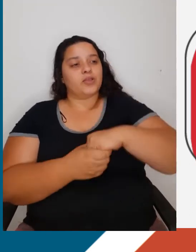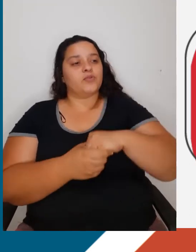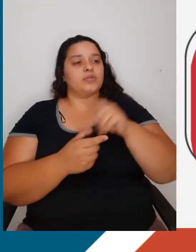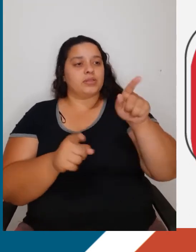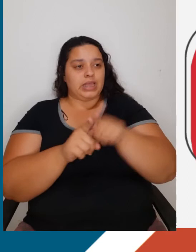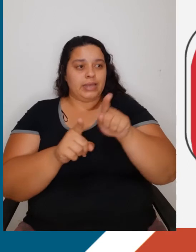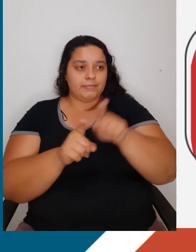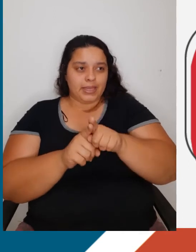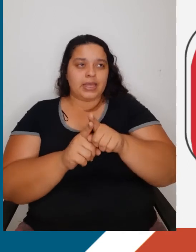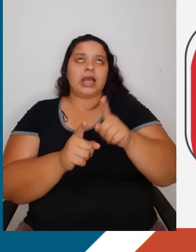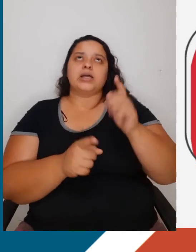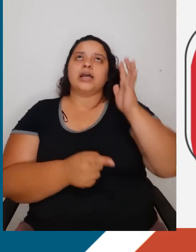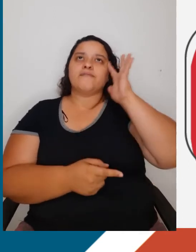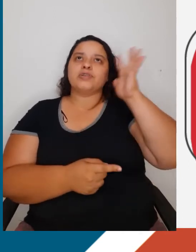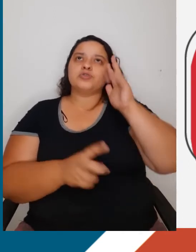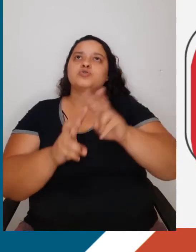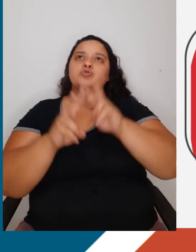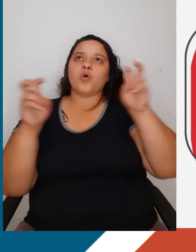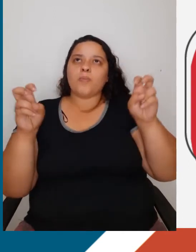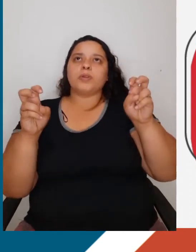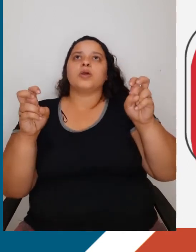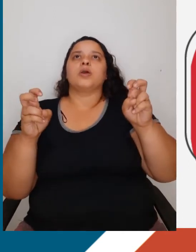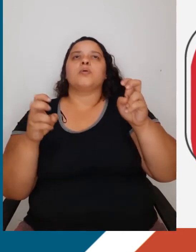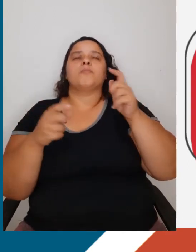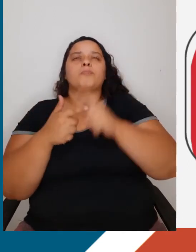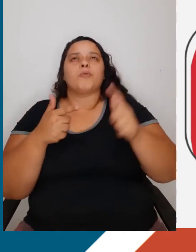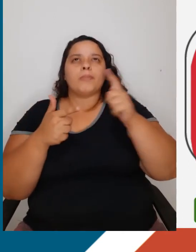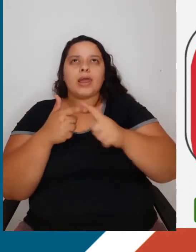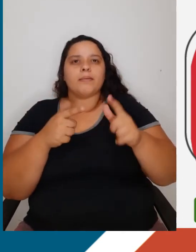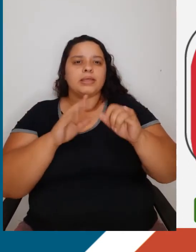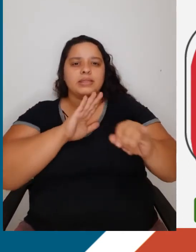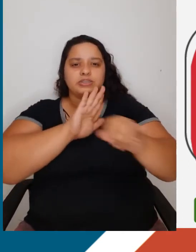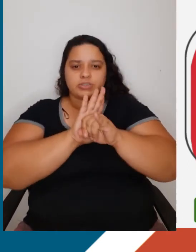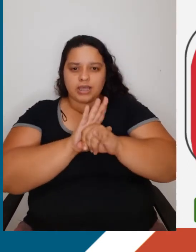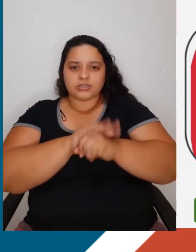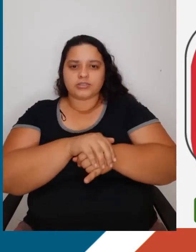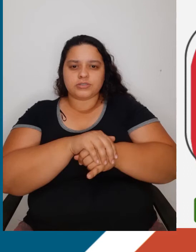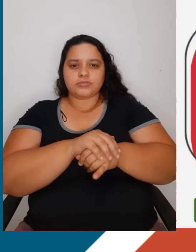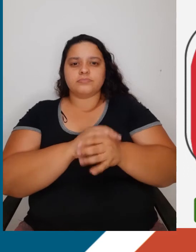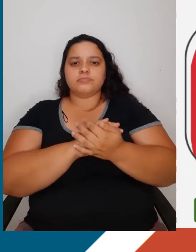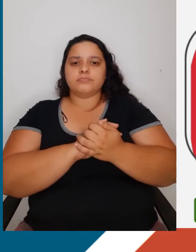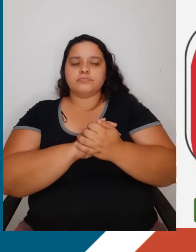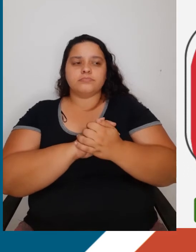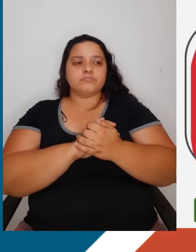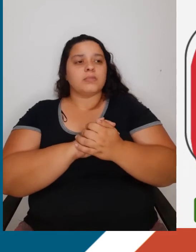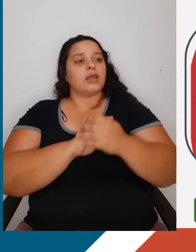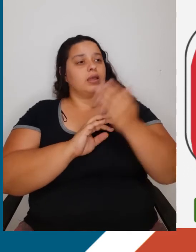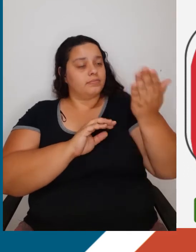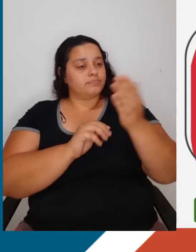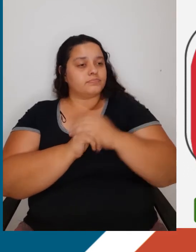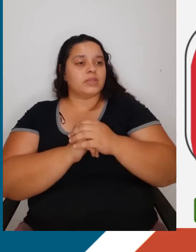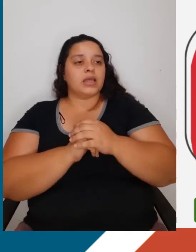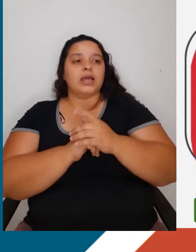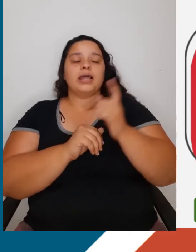ao mesmo tempo que levanta a reflexão sobre os conflitos de identidade e a fragmentação do eu presente na contemporaneidade. O